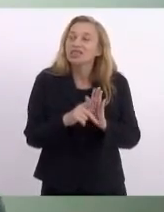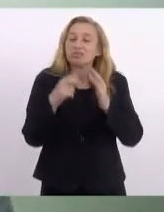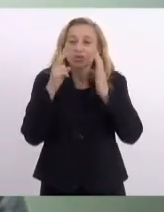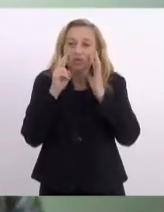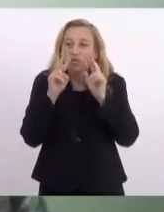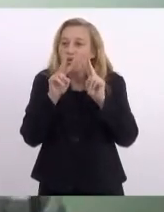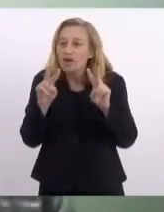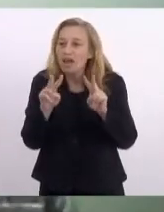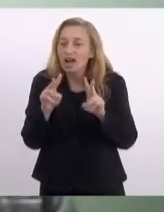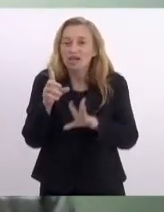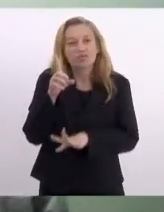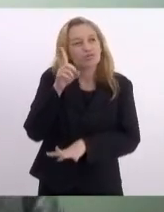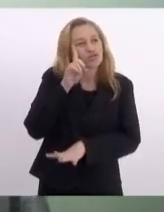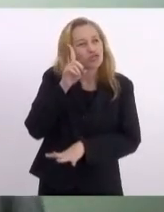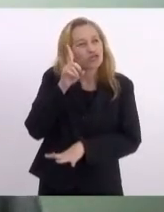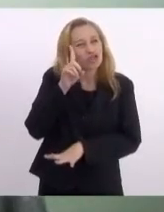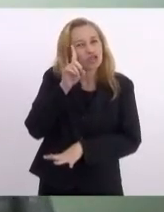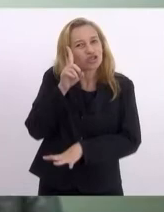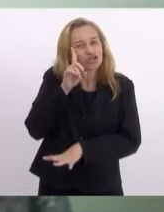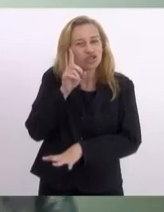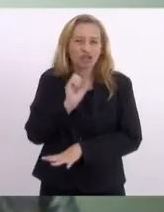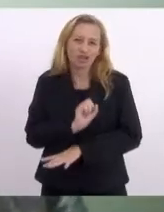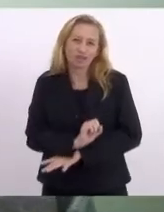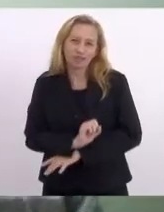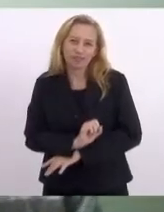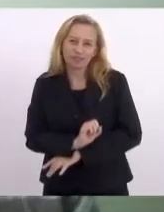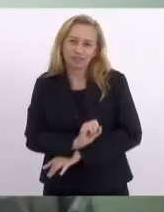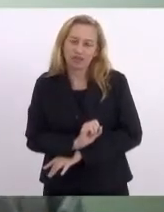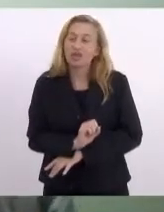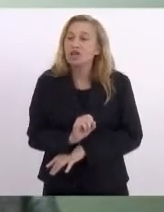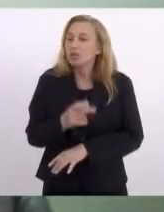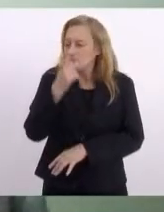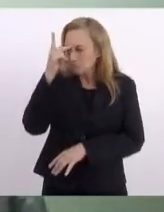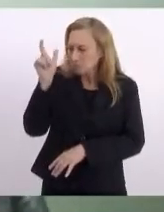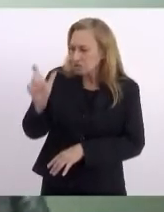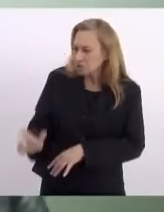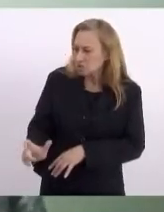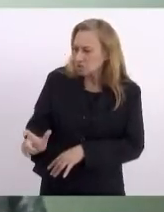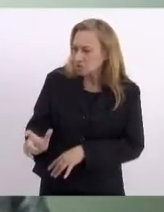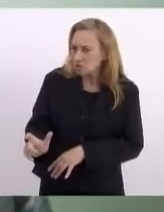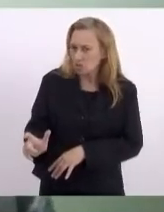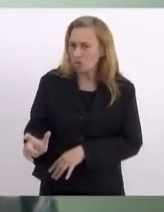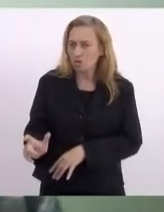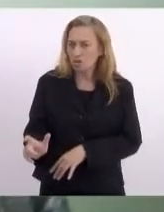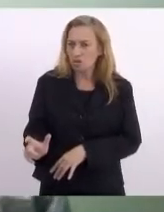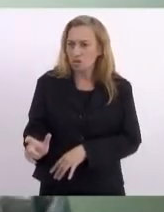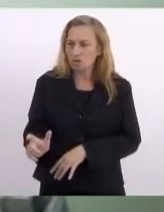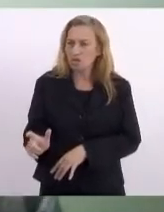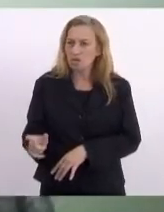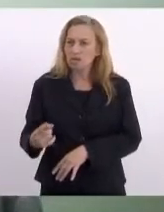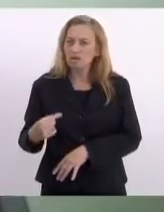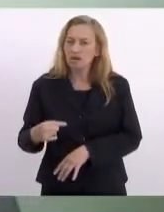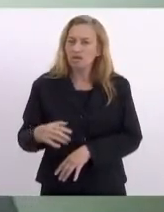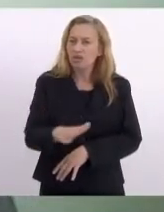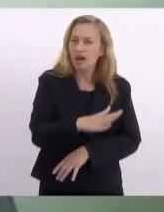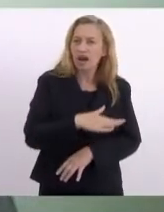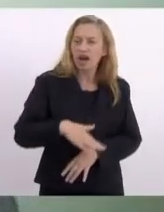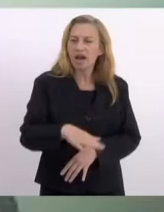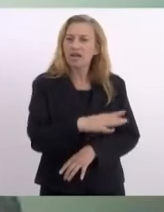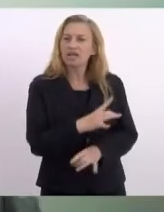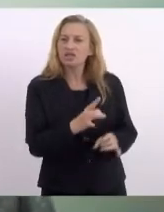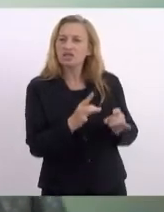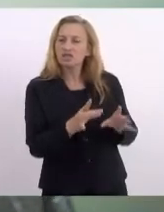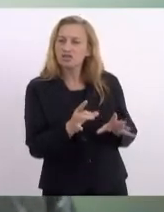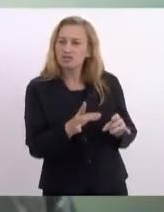do cotidiano, um olhar do dia a dia, de alguém que comparece a um estabelecimento comercial e, na